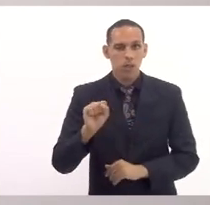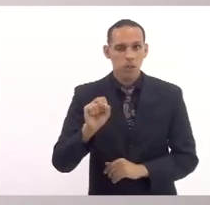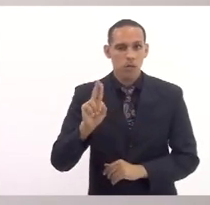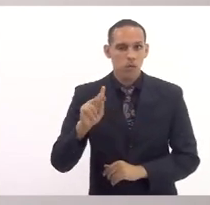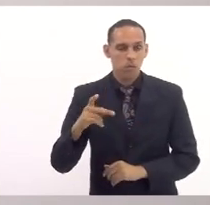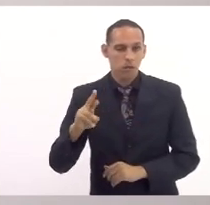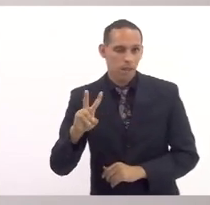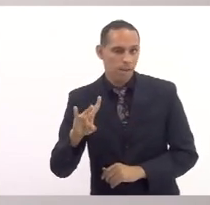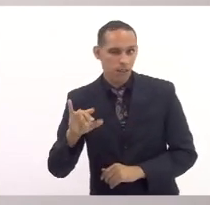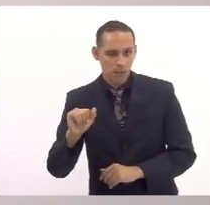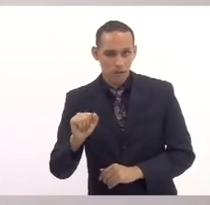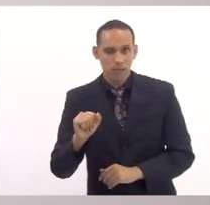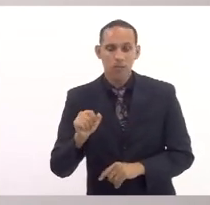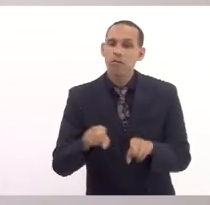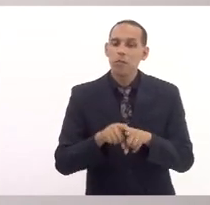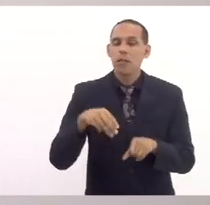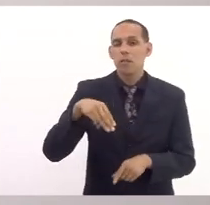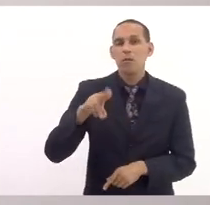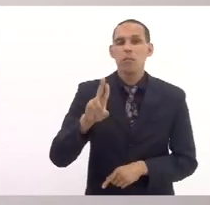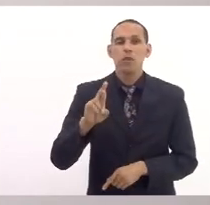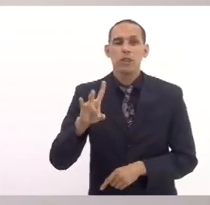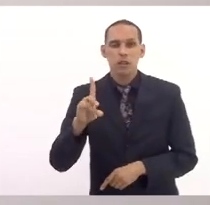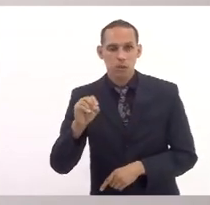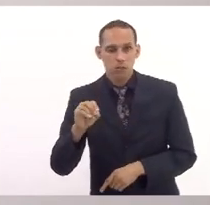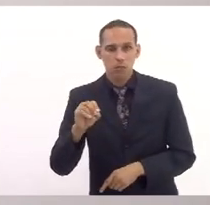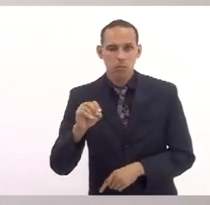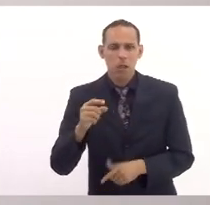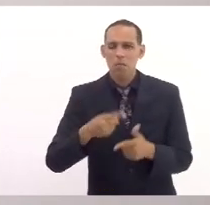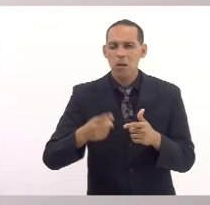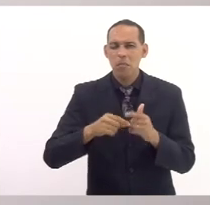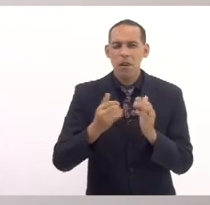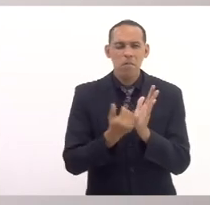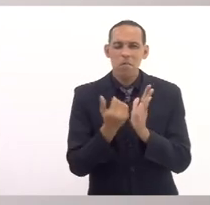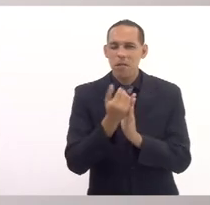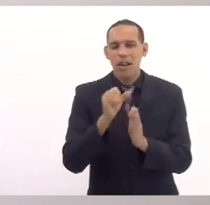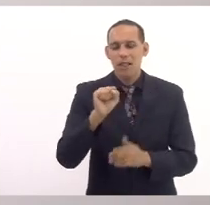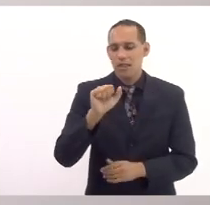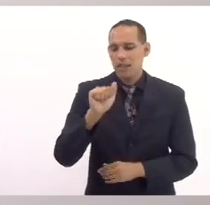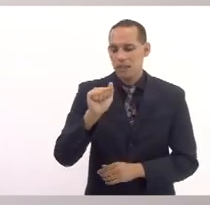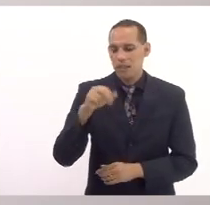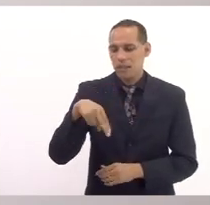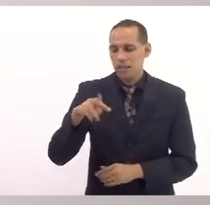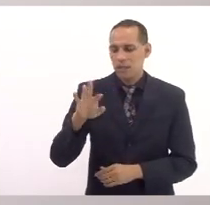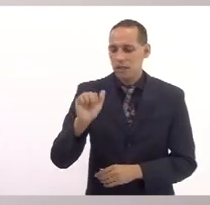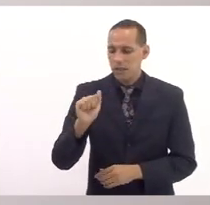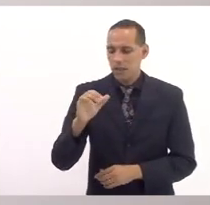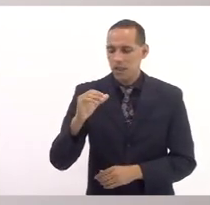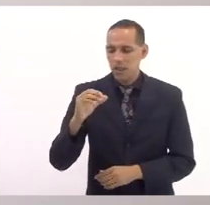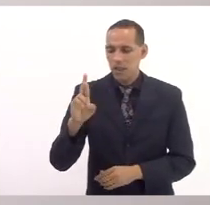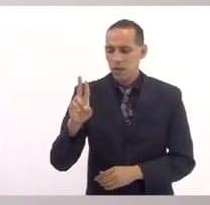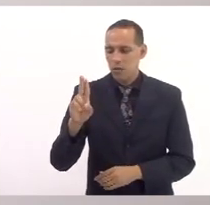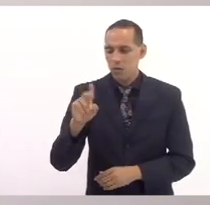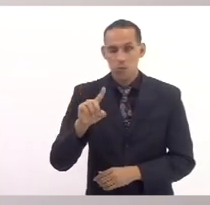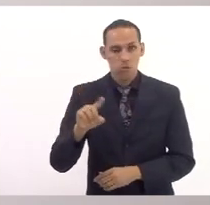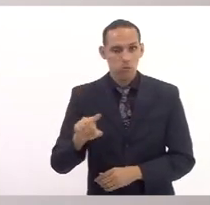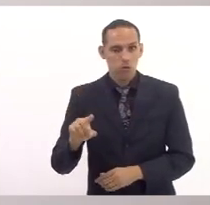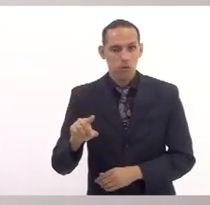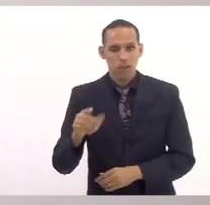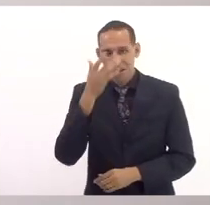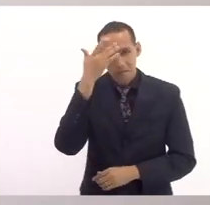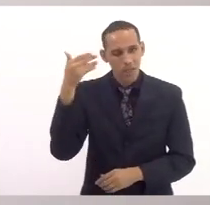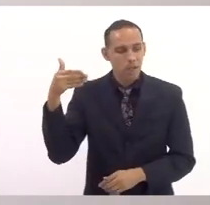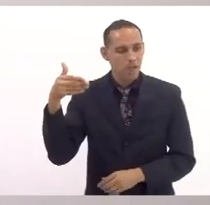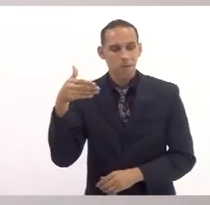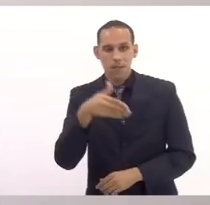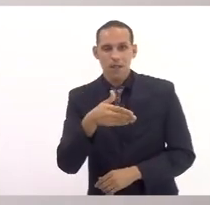Murilo, um dos maiores problemas do ramal de Santa Cruz é que o passageiro que antes